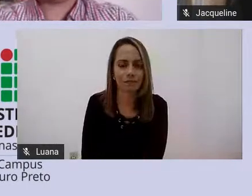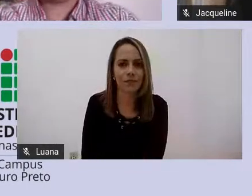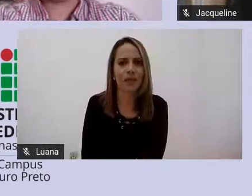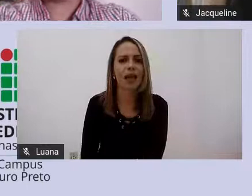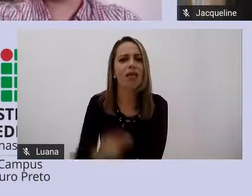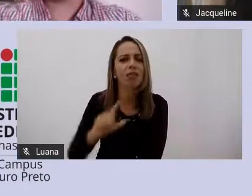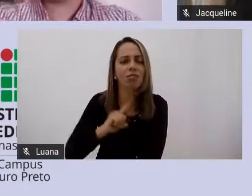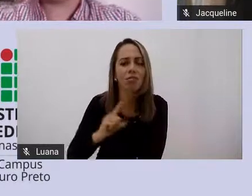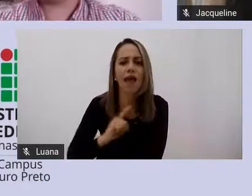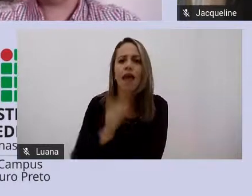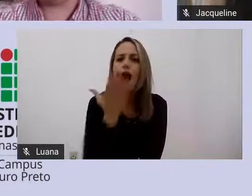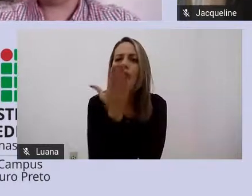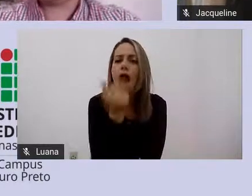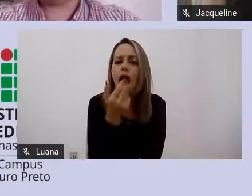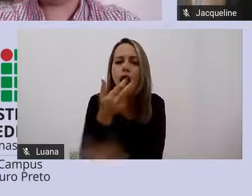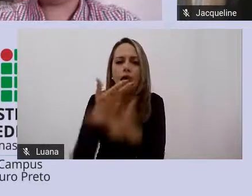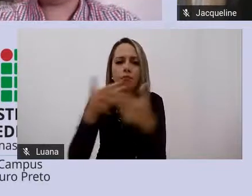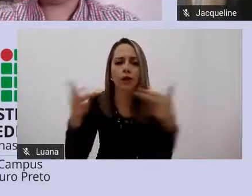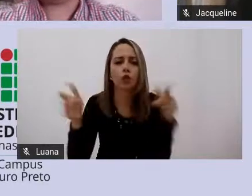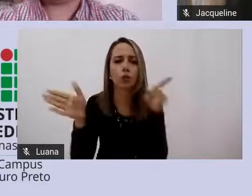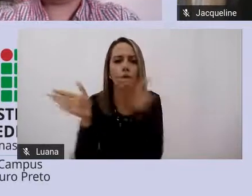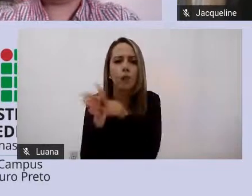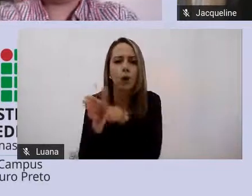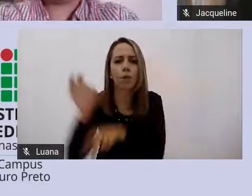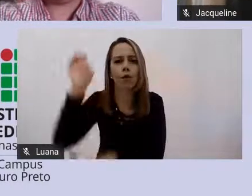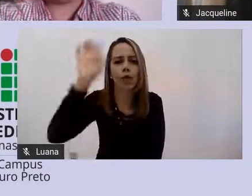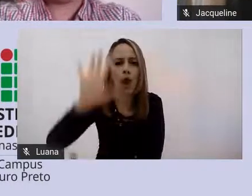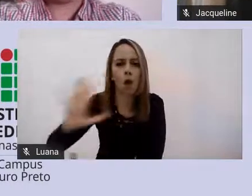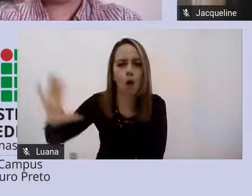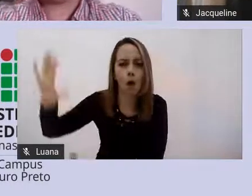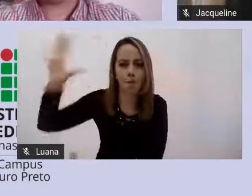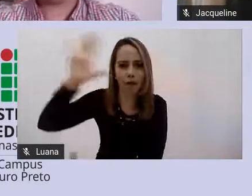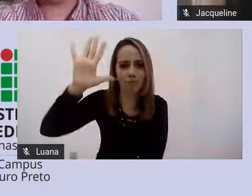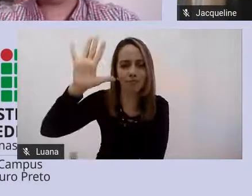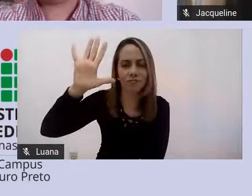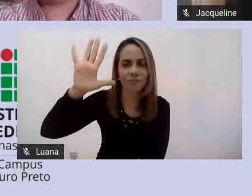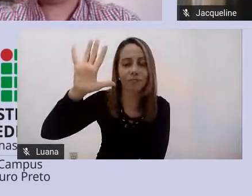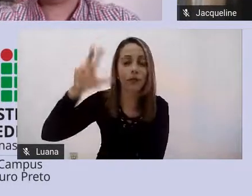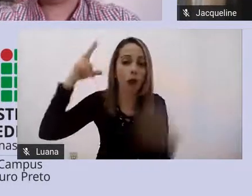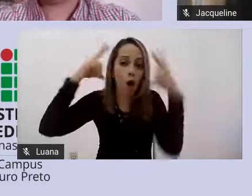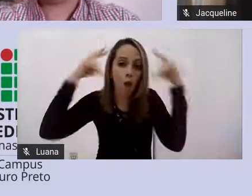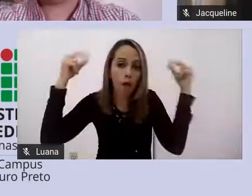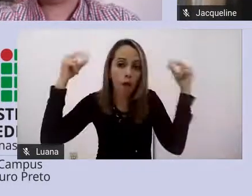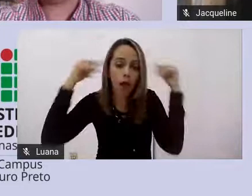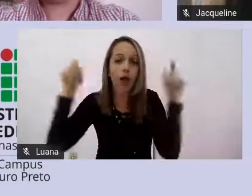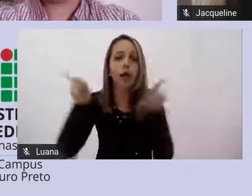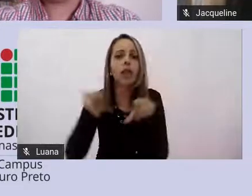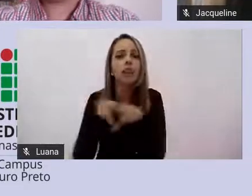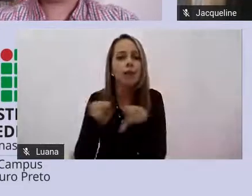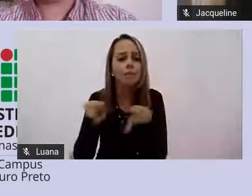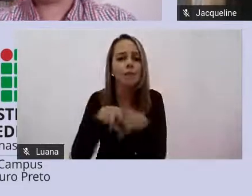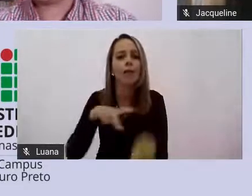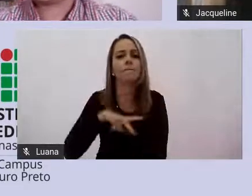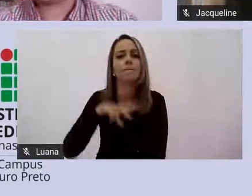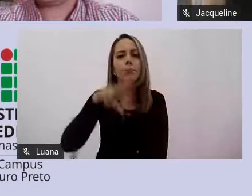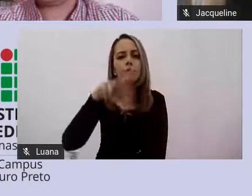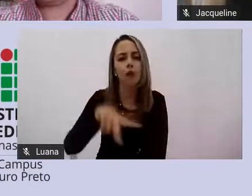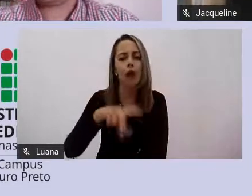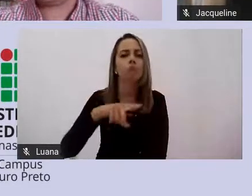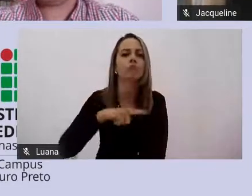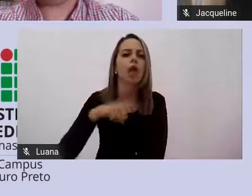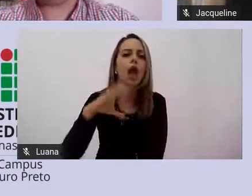mas pelos próprios portugueses que trouxeram e aclimataram, que são, por exemplo, as couves,